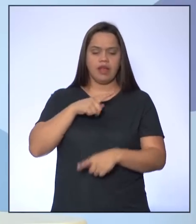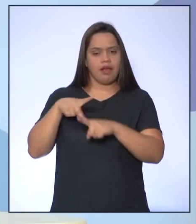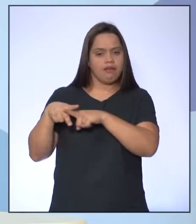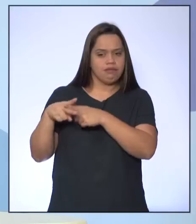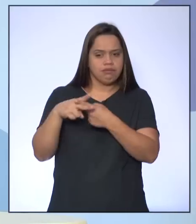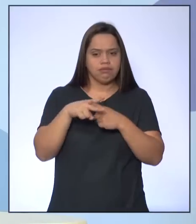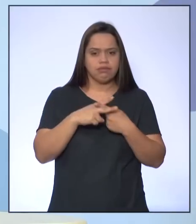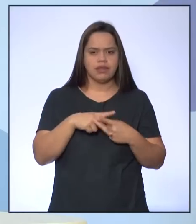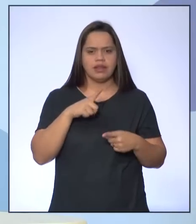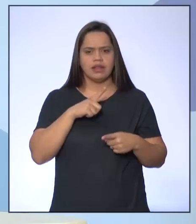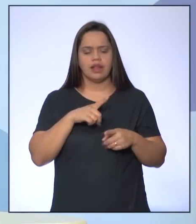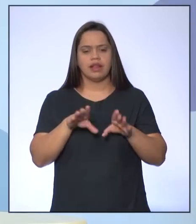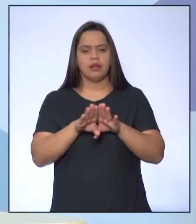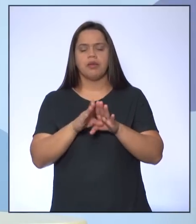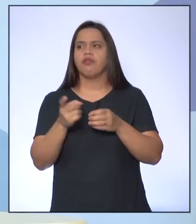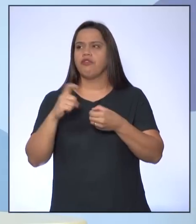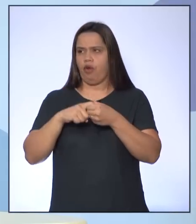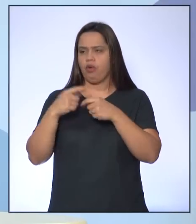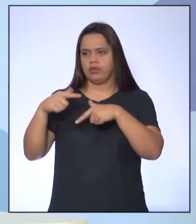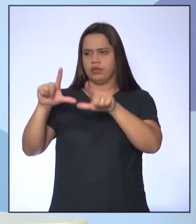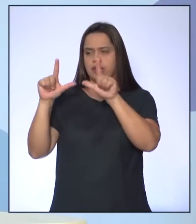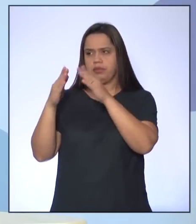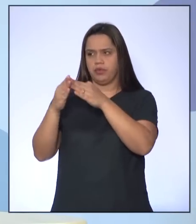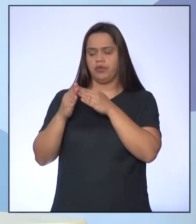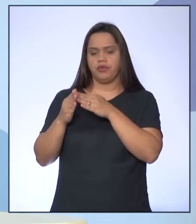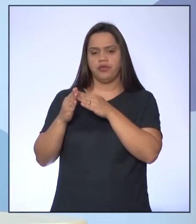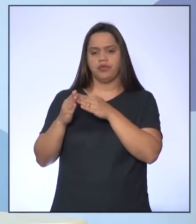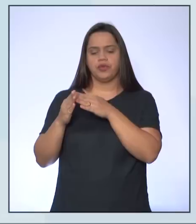ferramentas. Vou pedir para voltar um pouquinho na imagem.